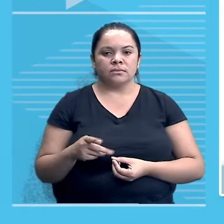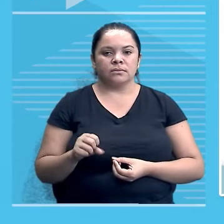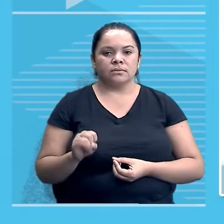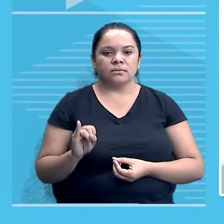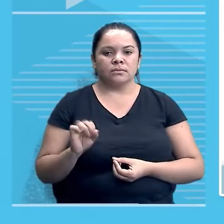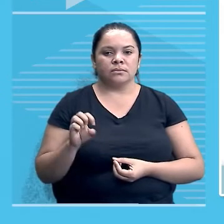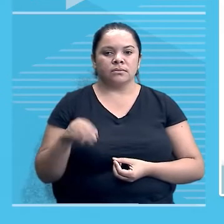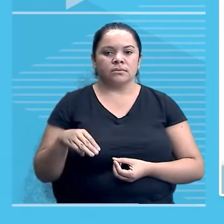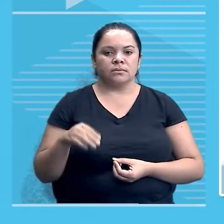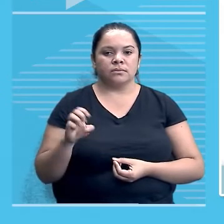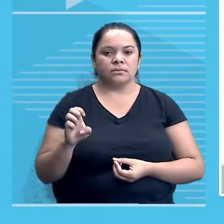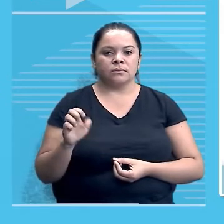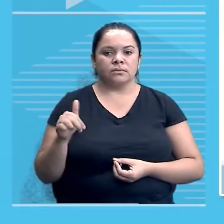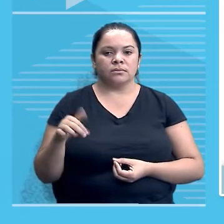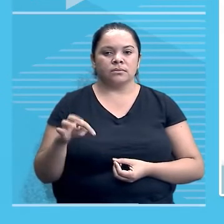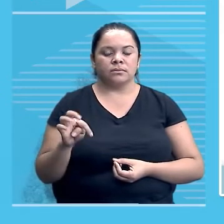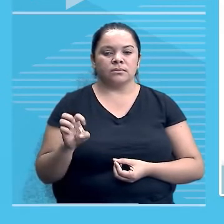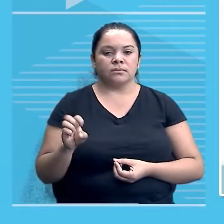mais uma aula.